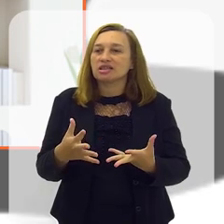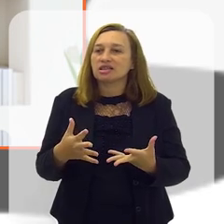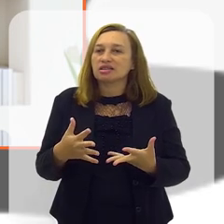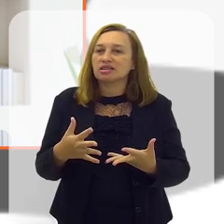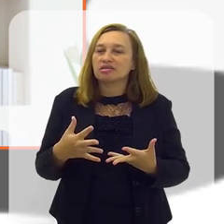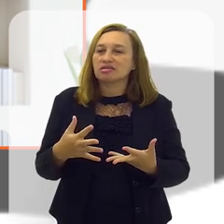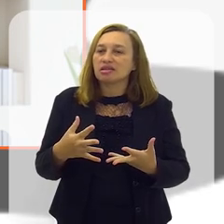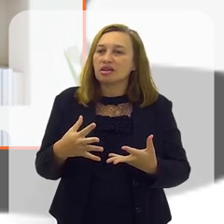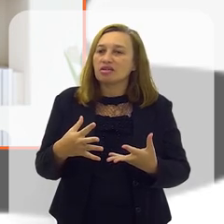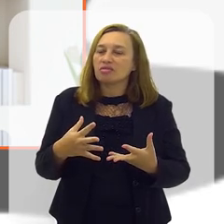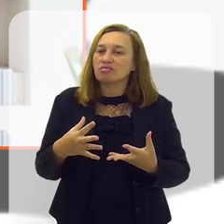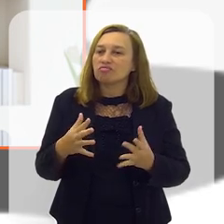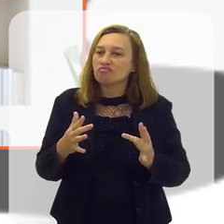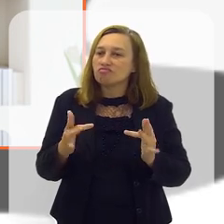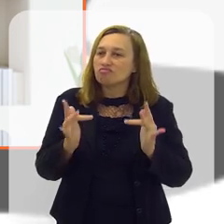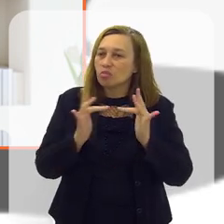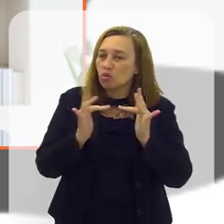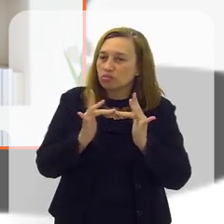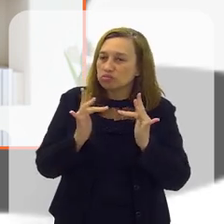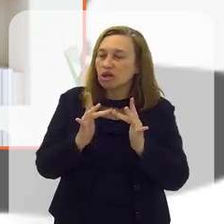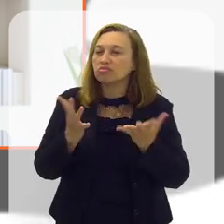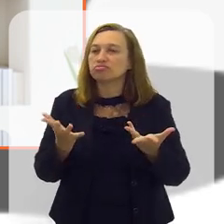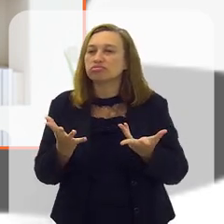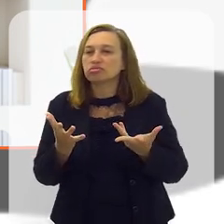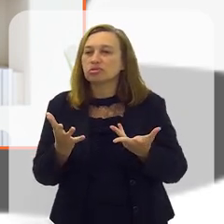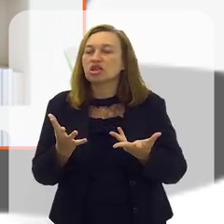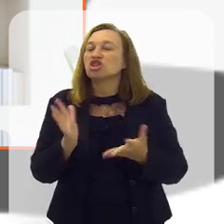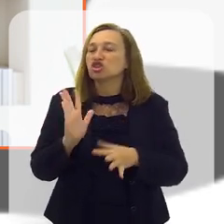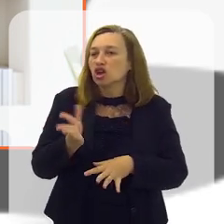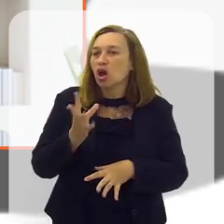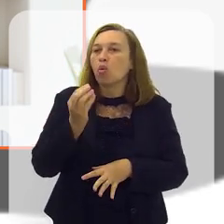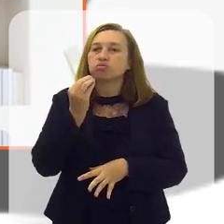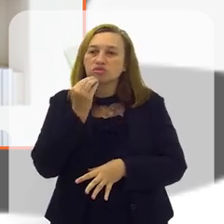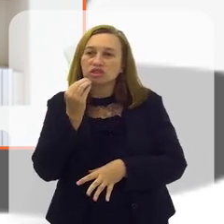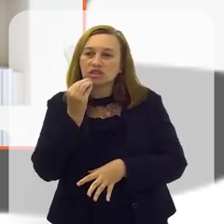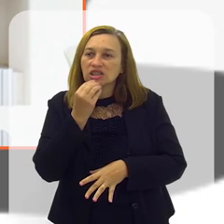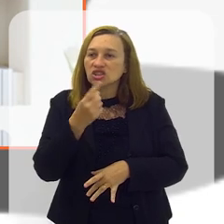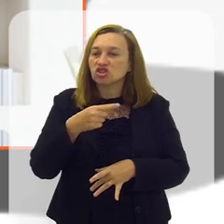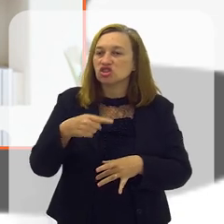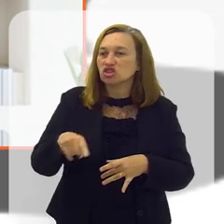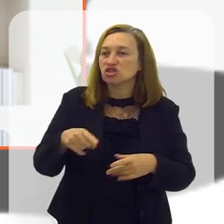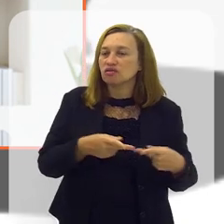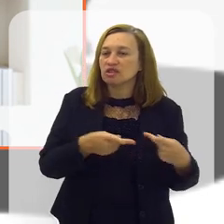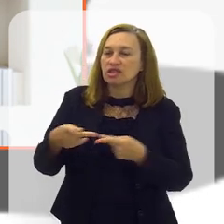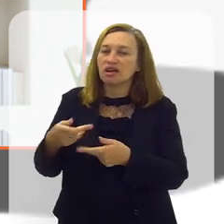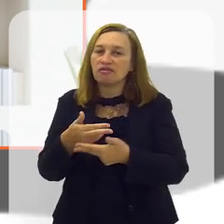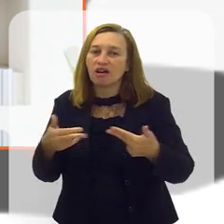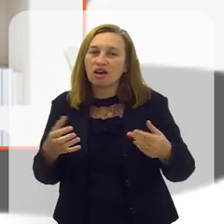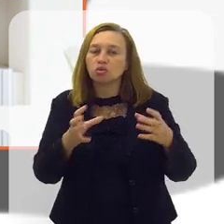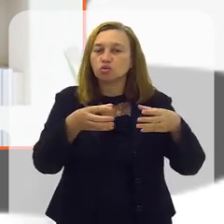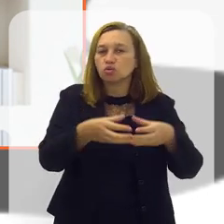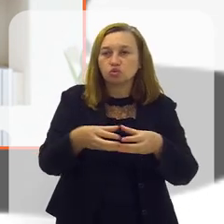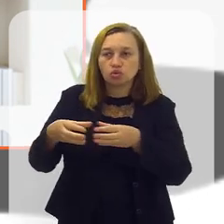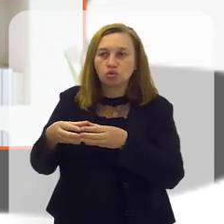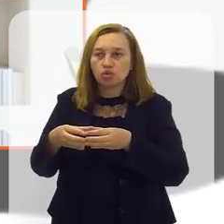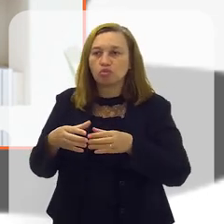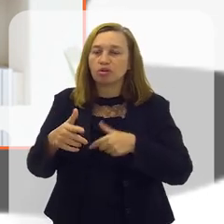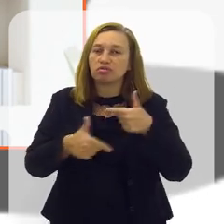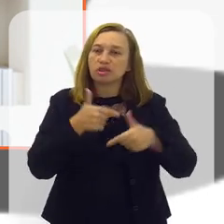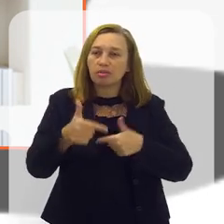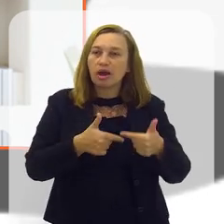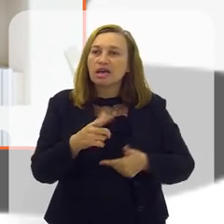grande, apesar de não ser alcoólica, mas também tenho uma simpatia, já tive a oportunidade de frequentar vários grupos pelo trabalho.